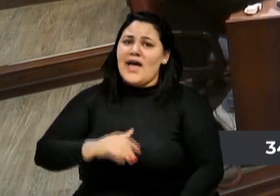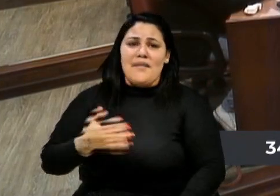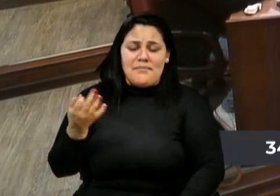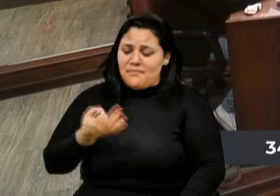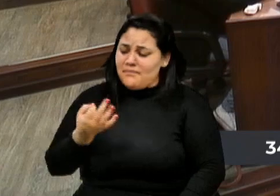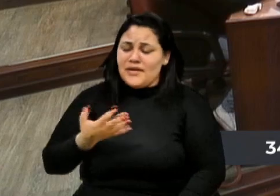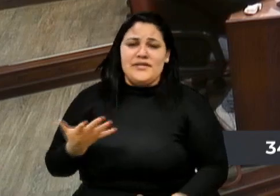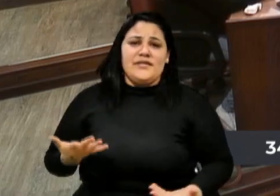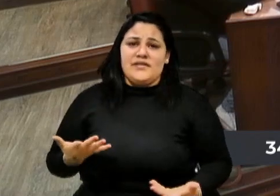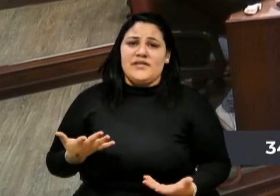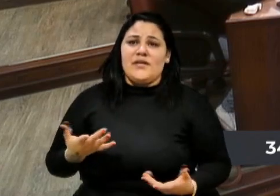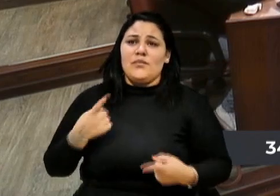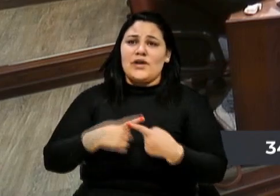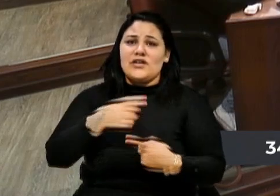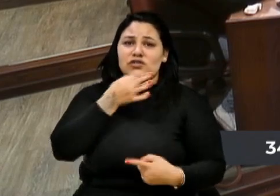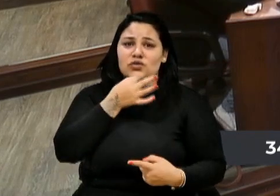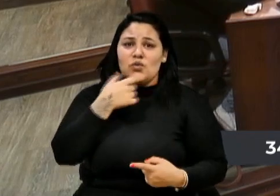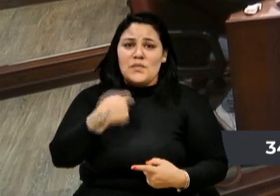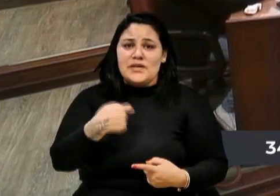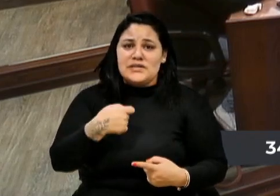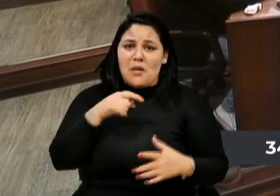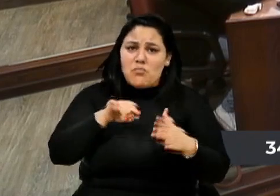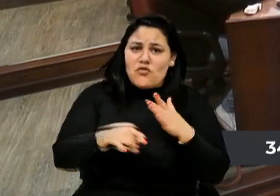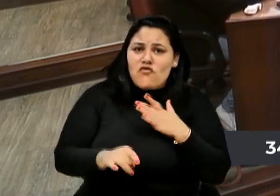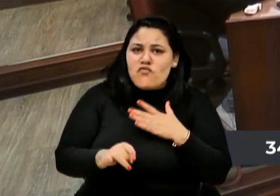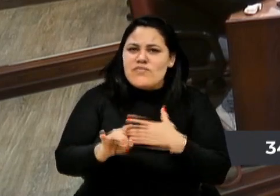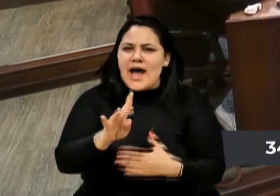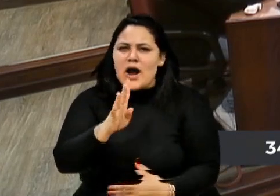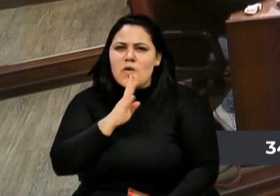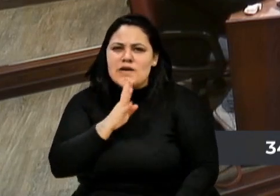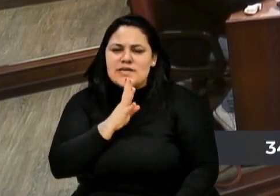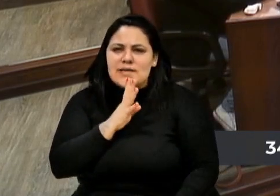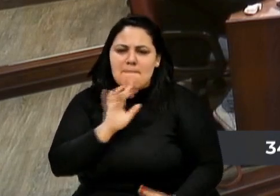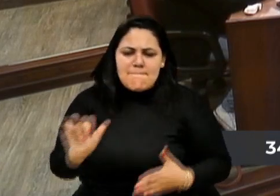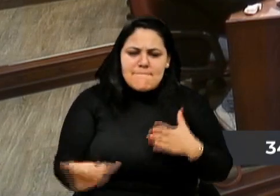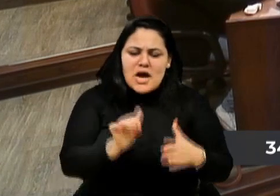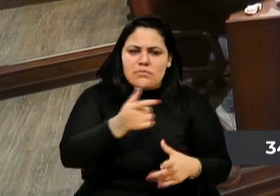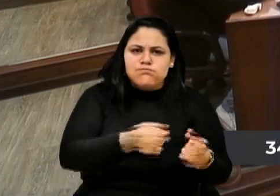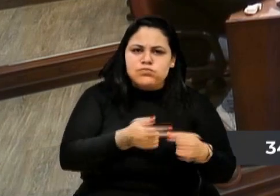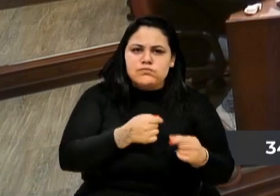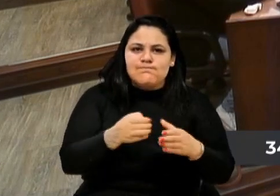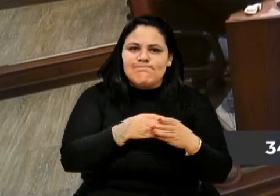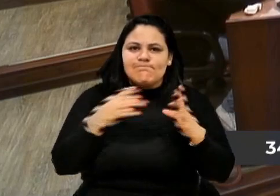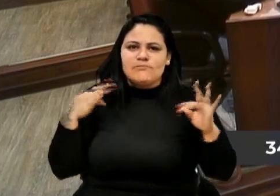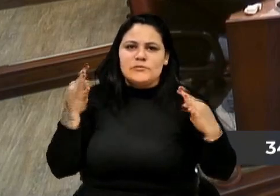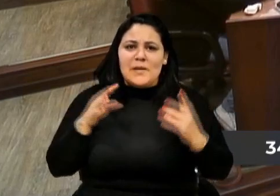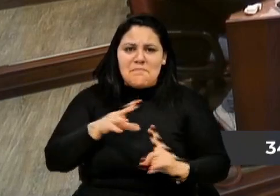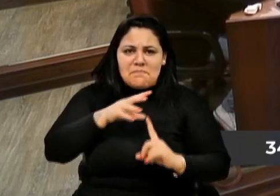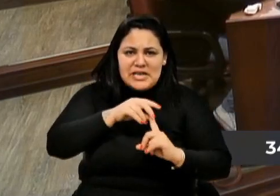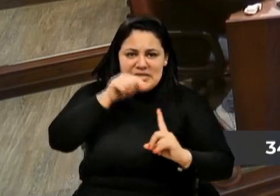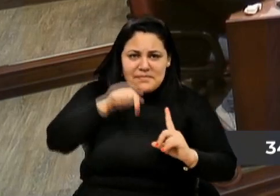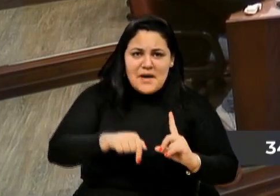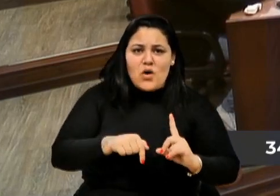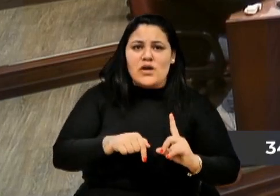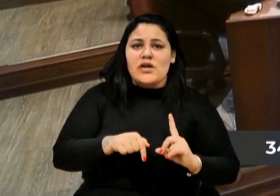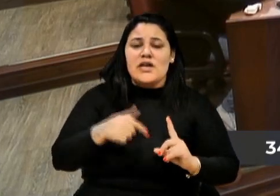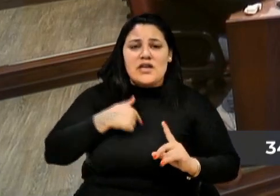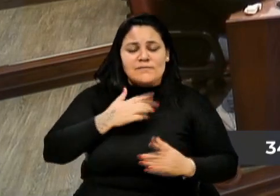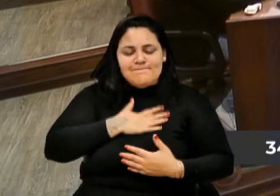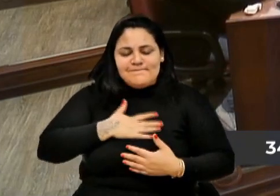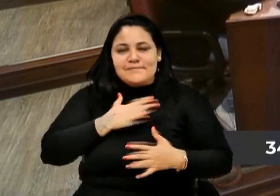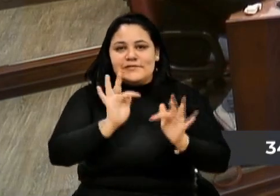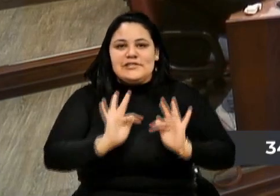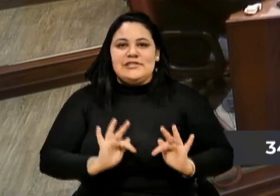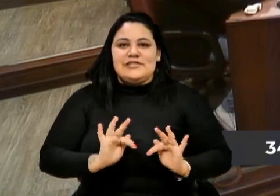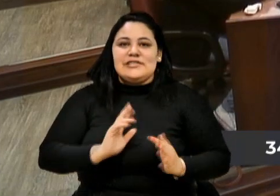do Sul precisa se redescobrir, precisa diversificar a matriz econômica. O turismo é essencial para isso. E eu fico muito feliz cada vez que eu